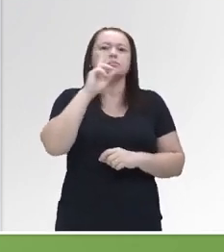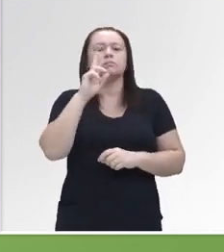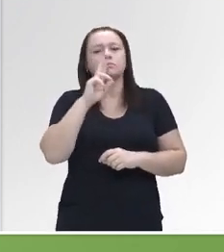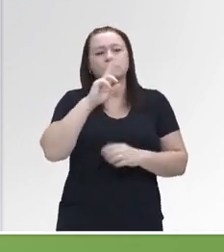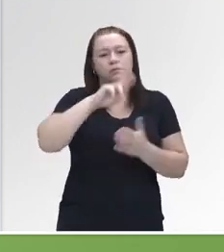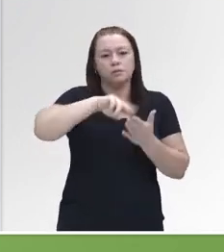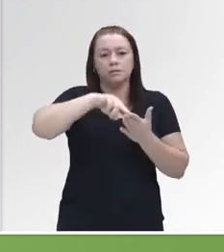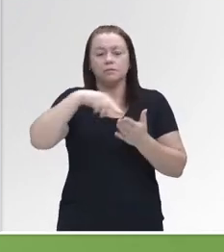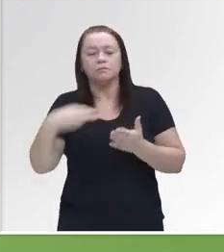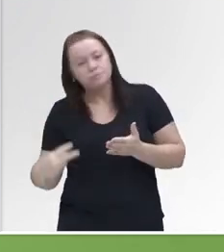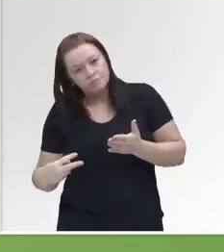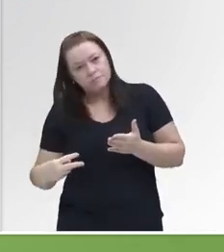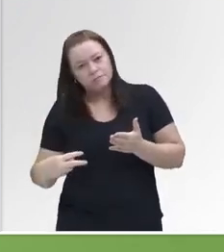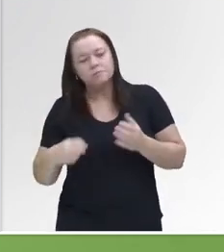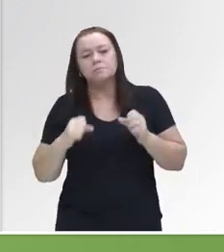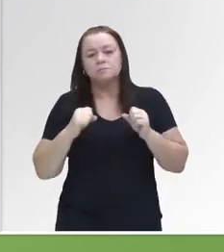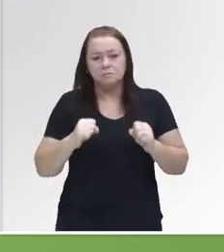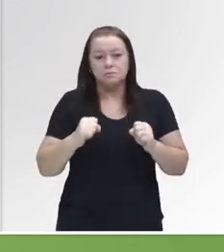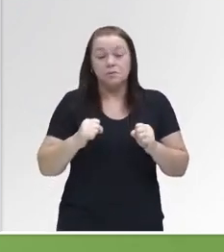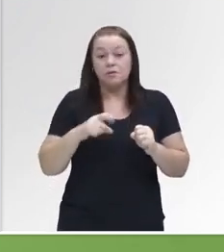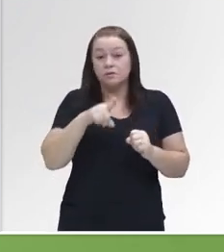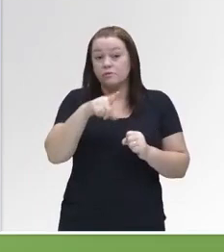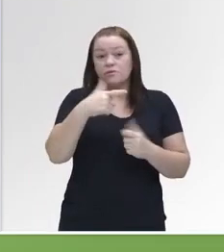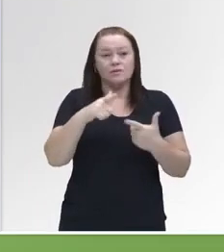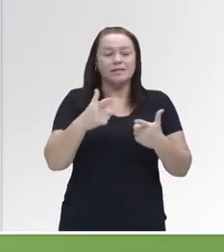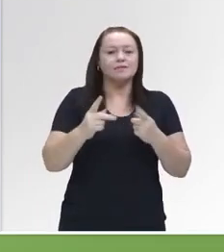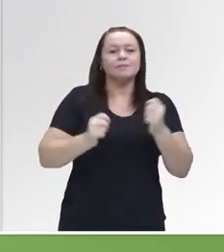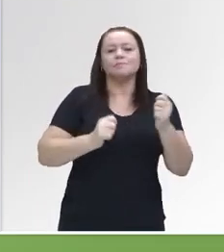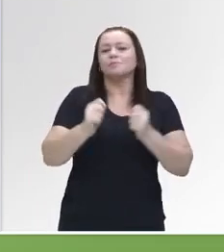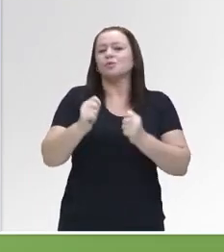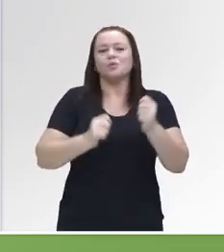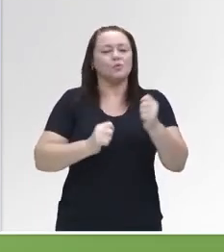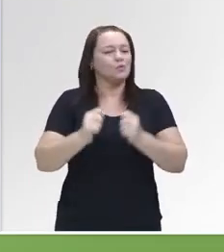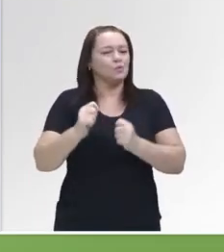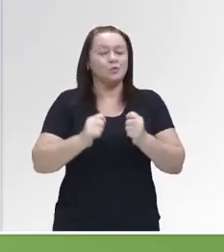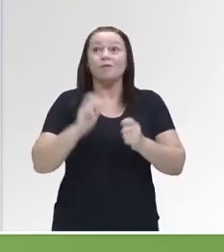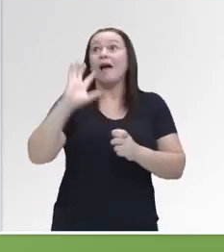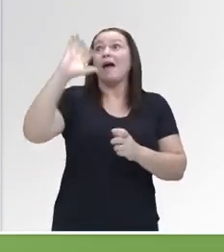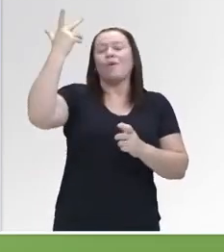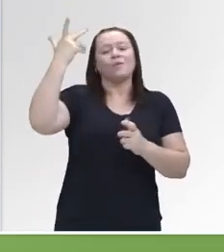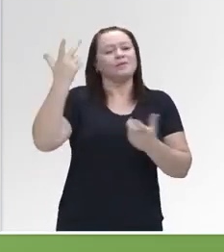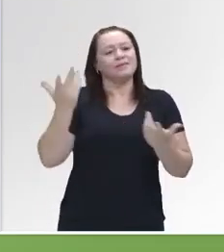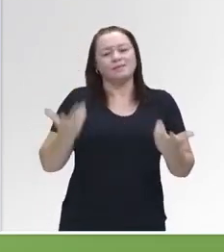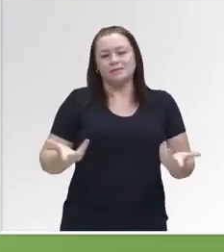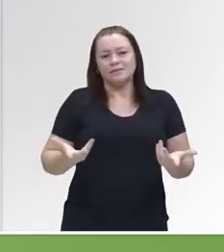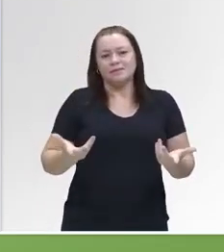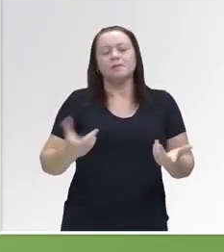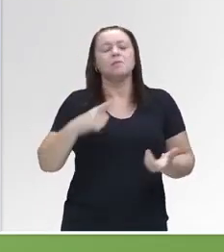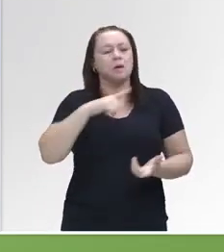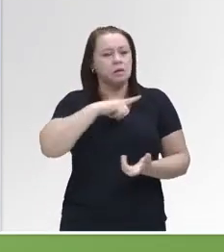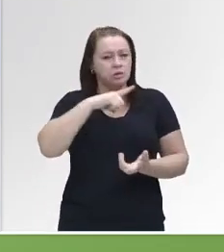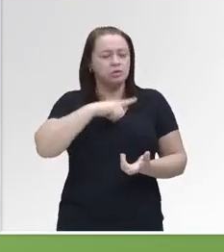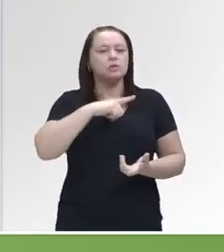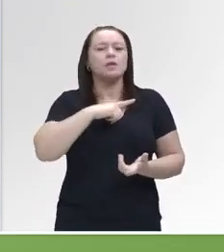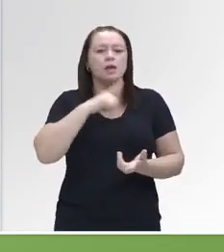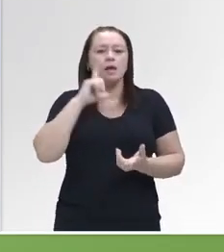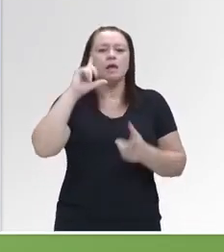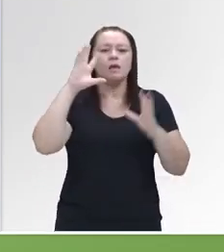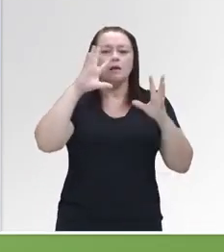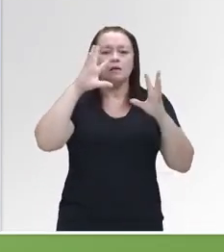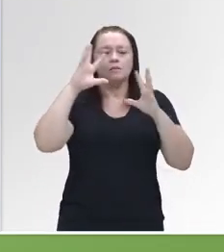não consigo, de uma certa forma, prever que vai acontecer. Mas tem desmaios e